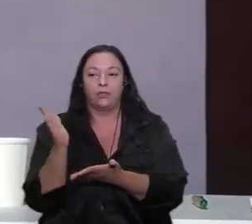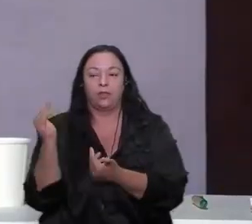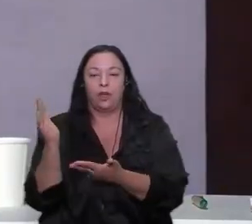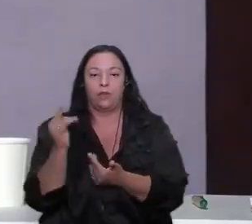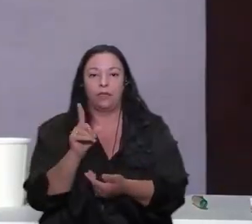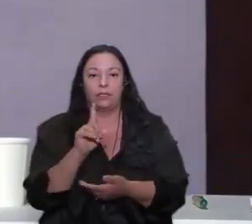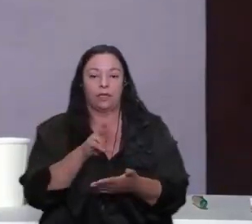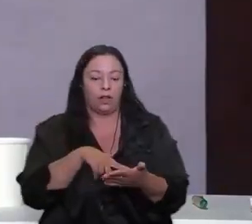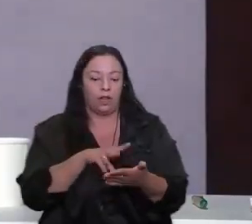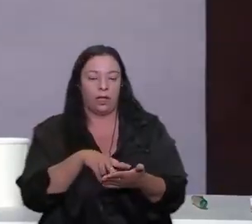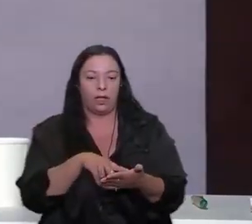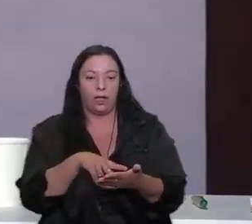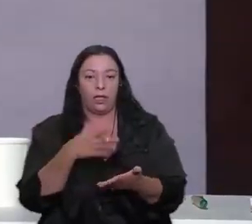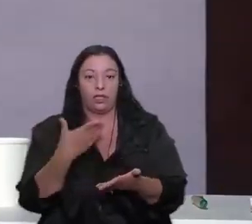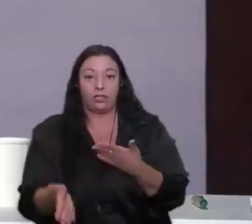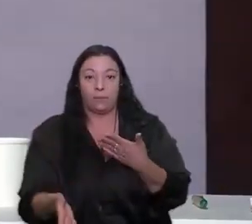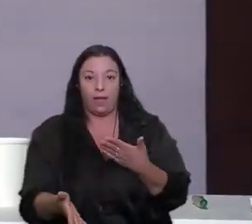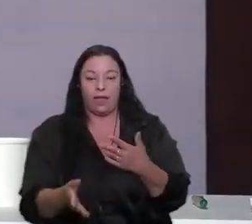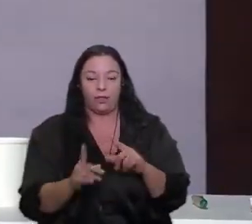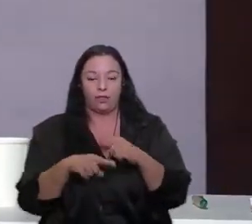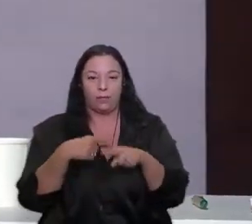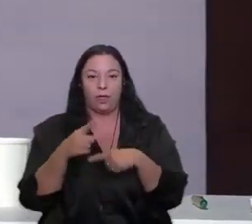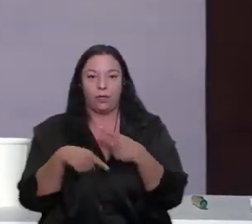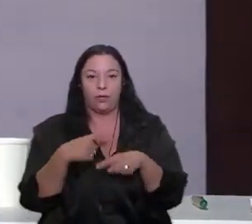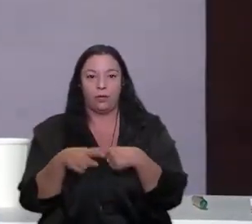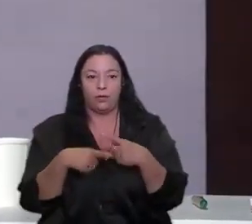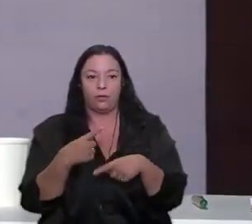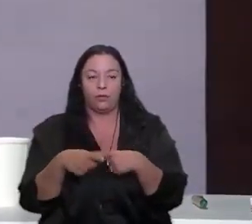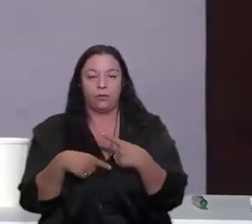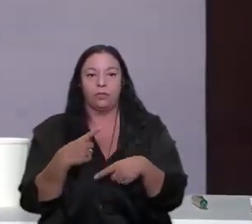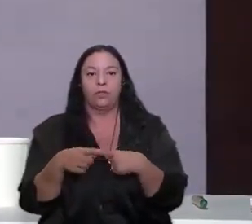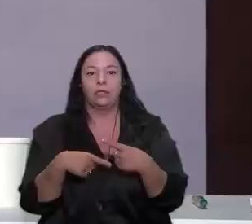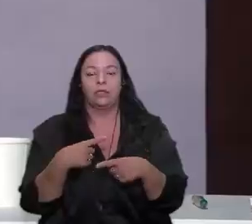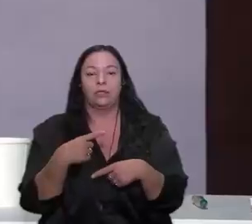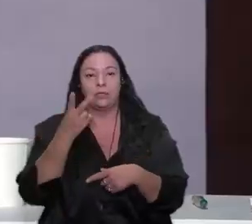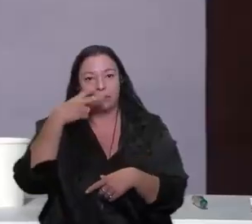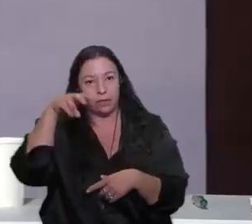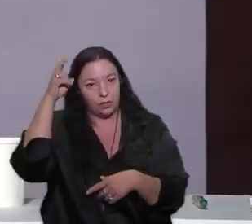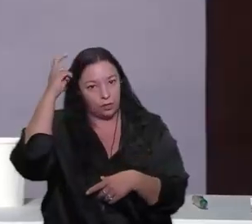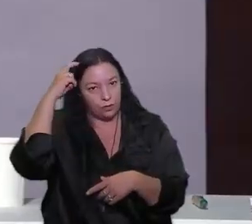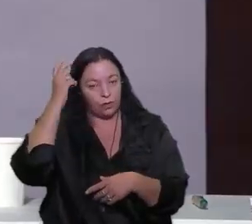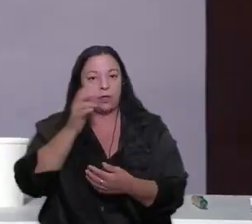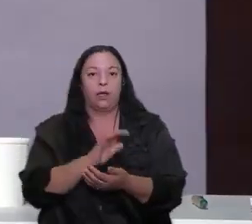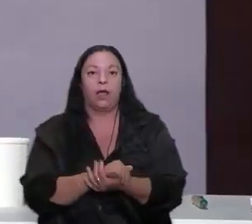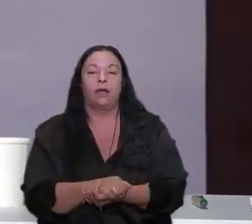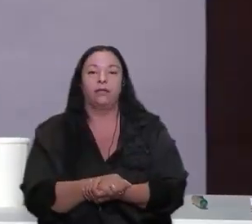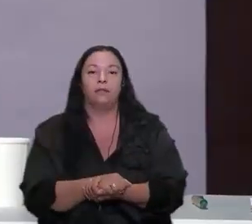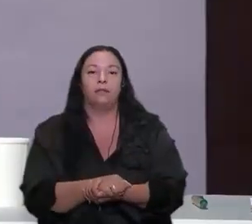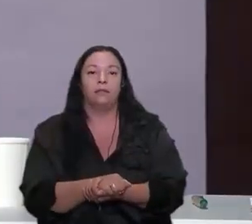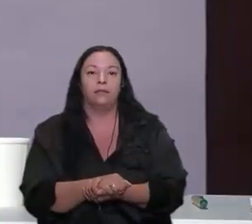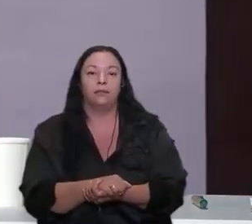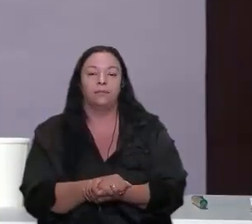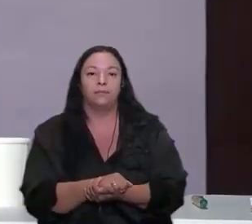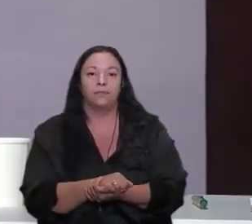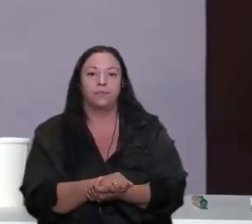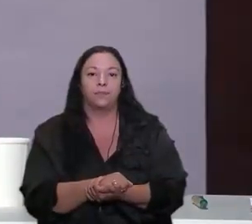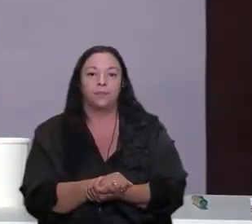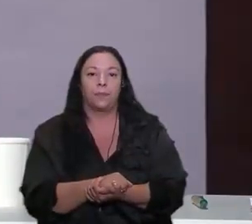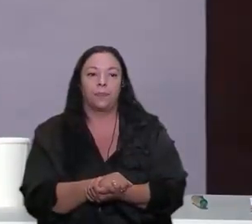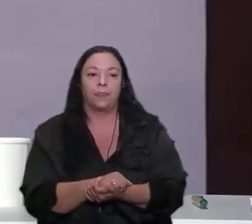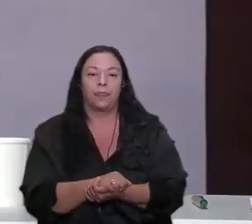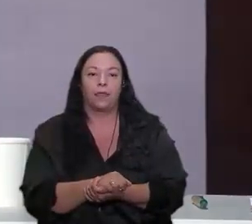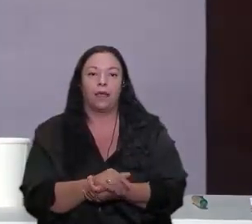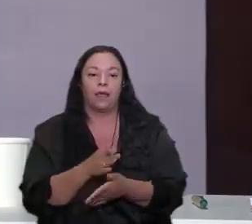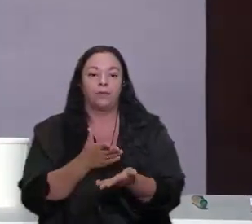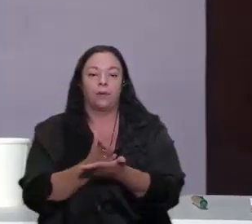gente perde para outros suportes, outras expressões culturais, que talvez não passe